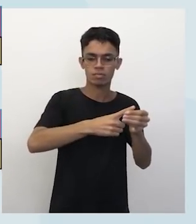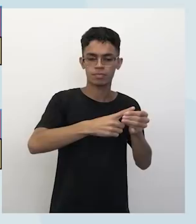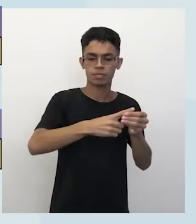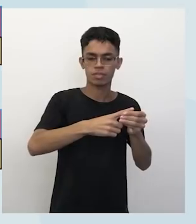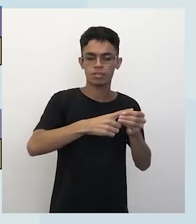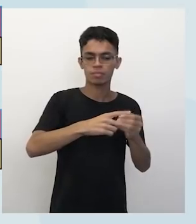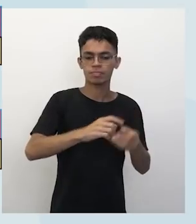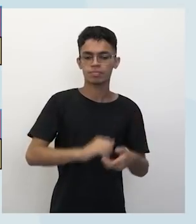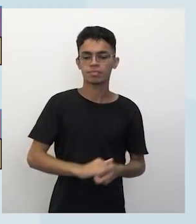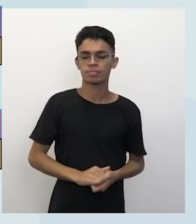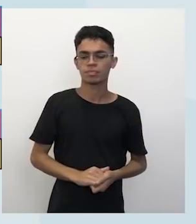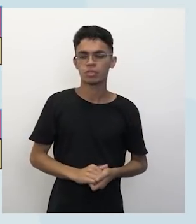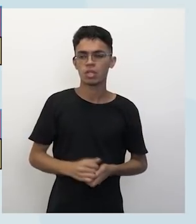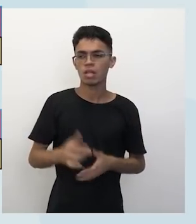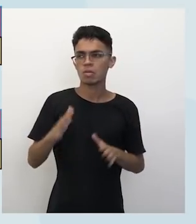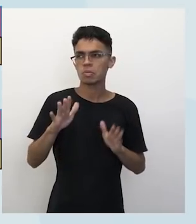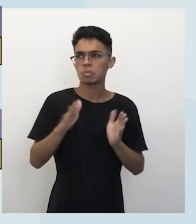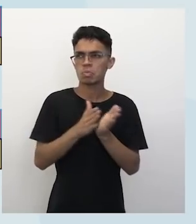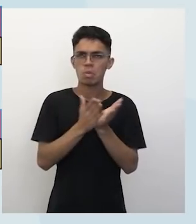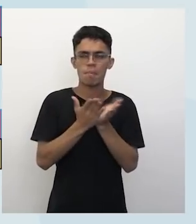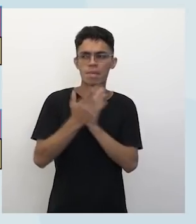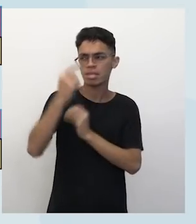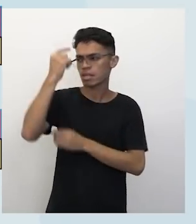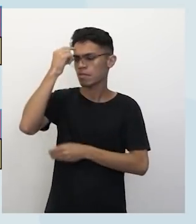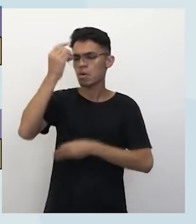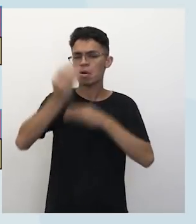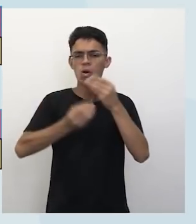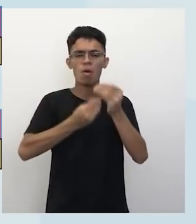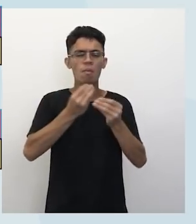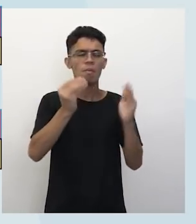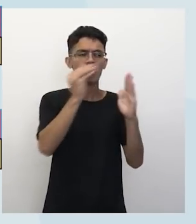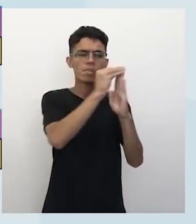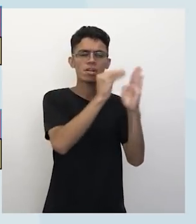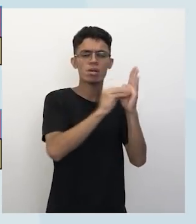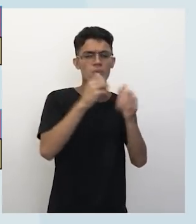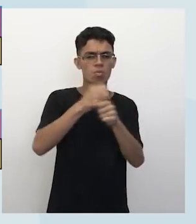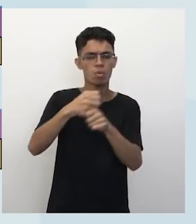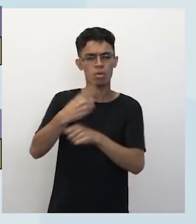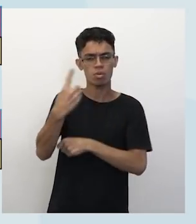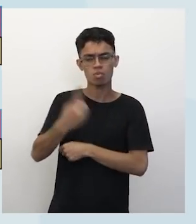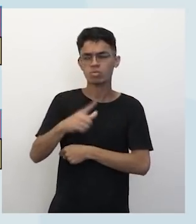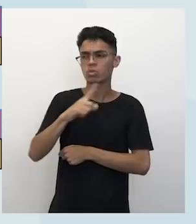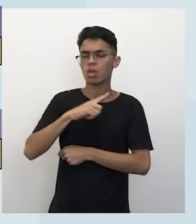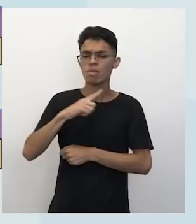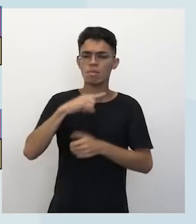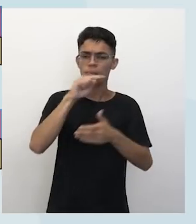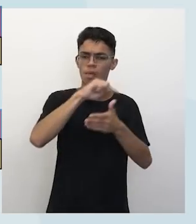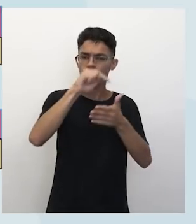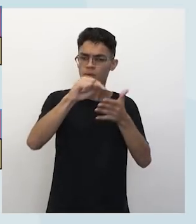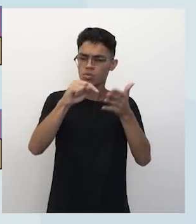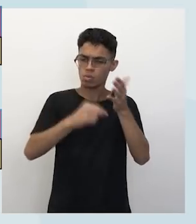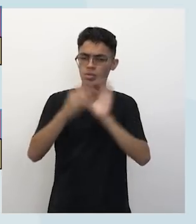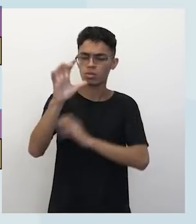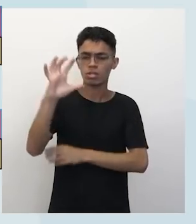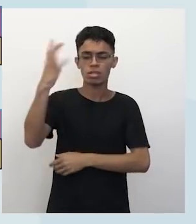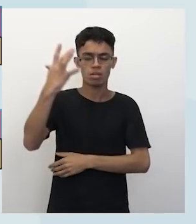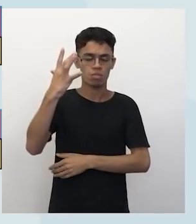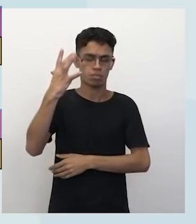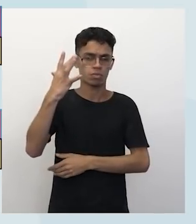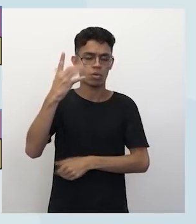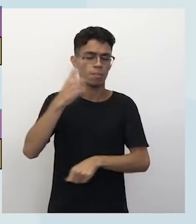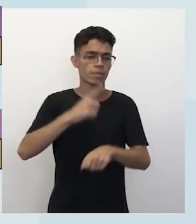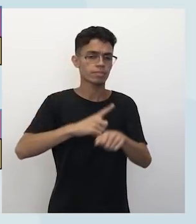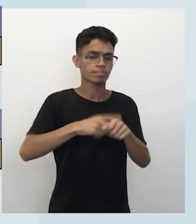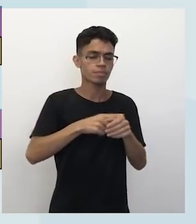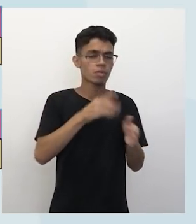assim, como que nós vamos marcar o nosso ano 1? Nós temos uma série de fatos aí, nós podemos marcar a partir do momento